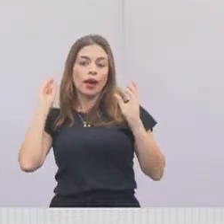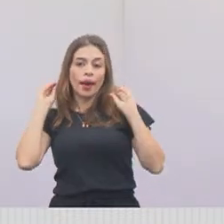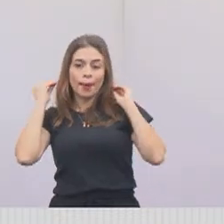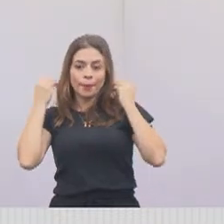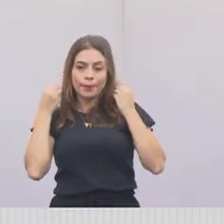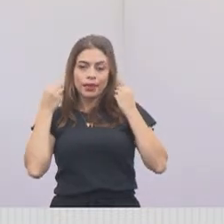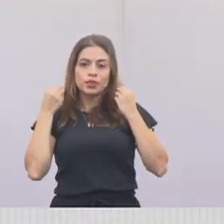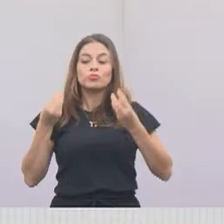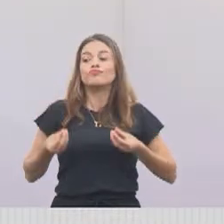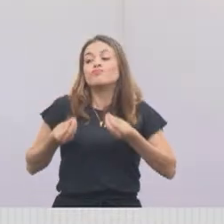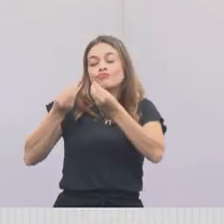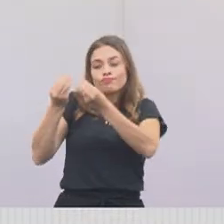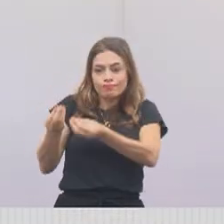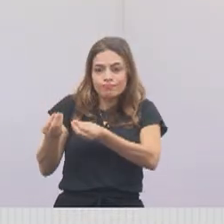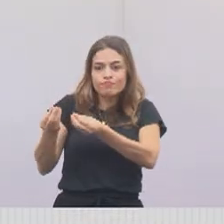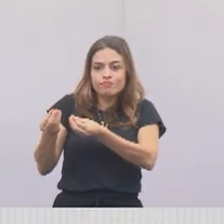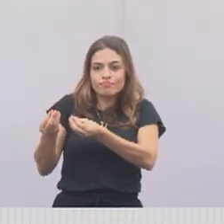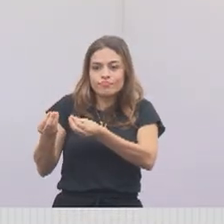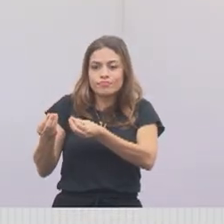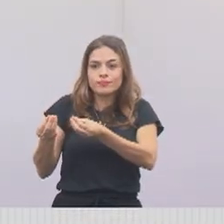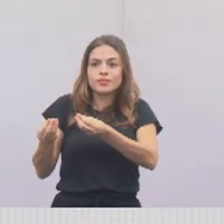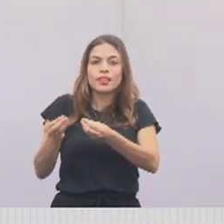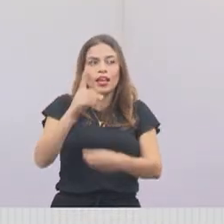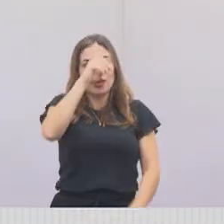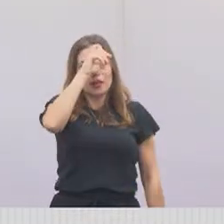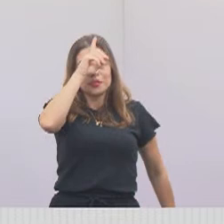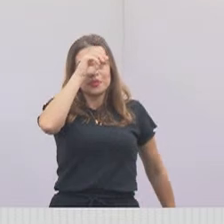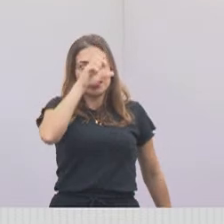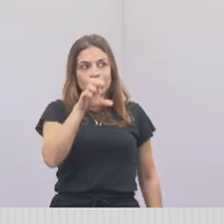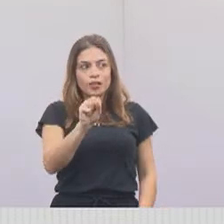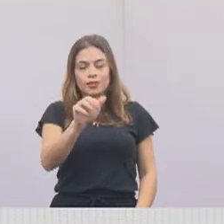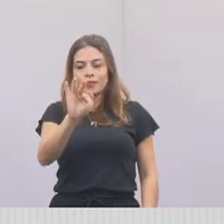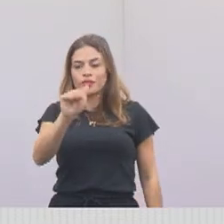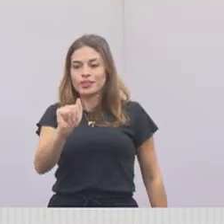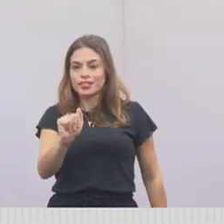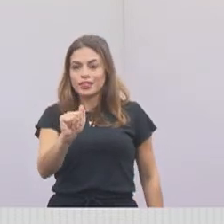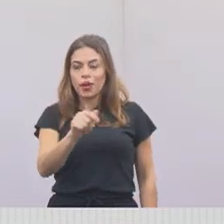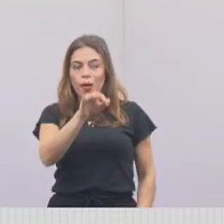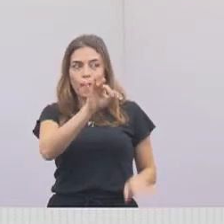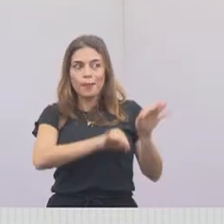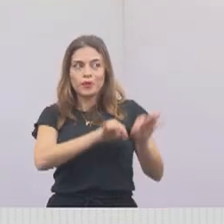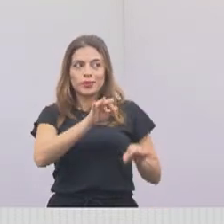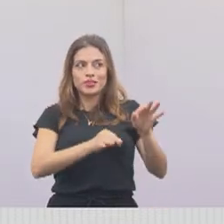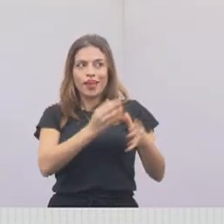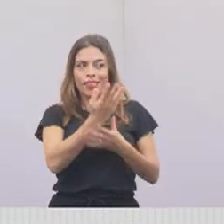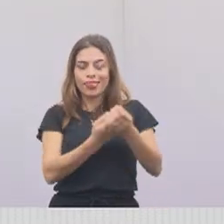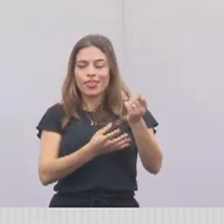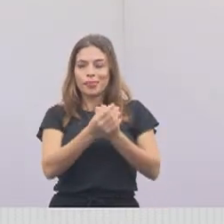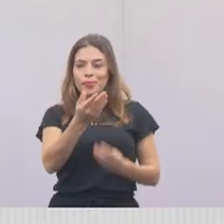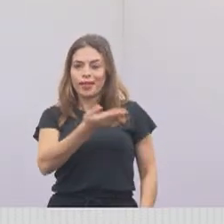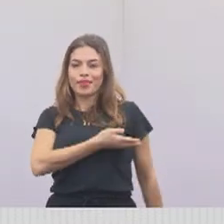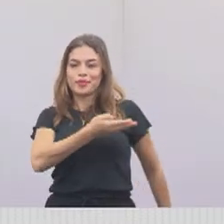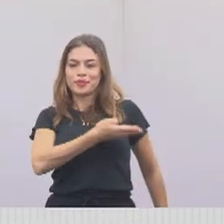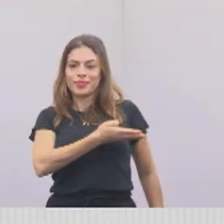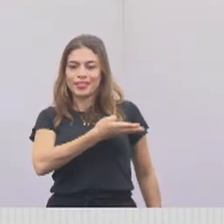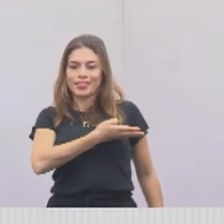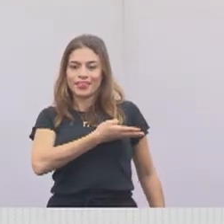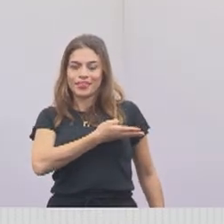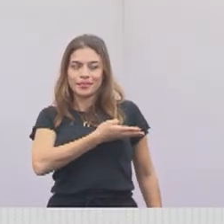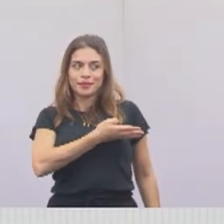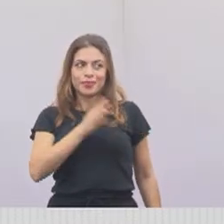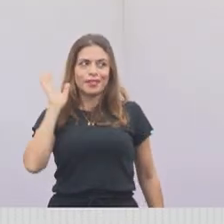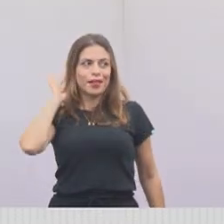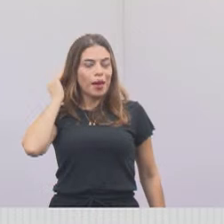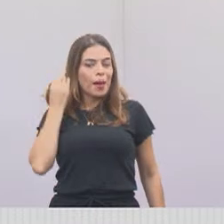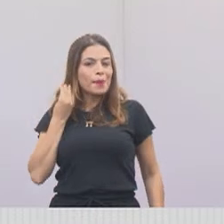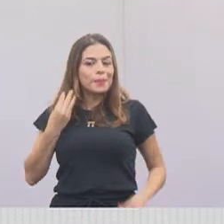possam ser doados ao Hospital São Francisco, que é o projeto Mão Amiga. E aí, esse cabelo